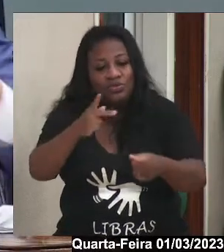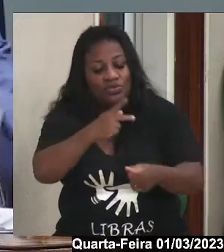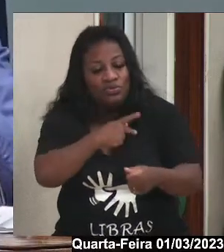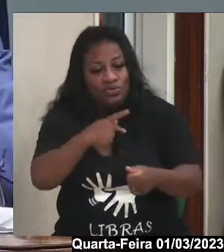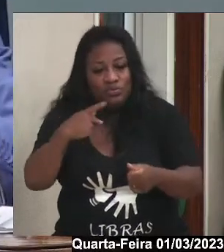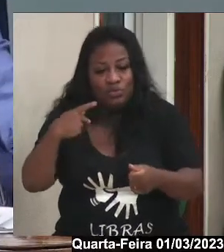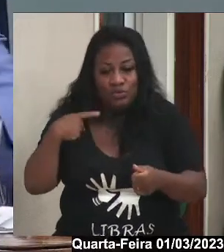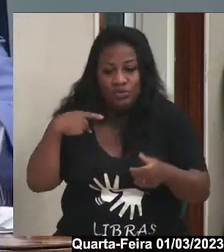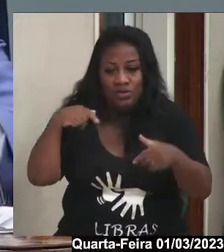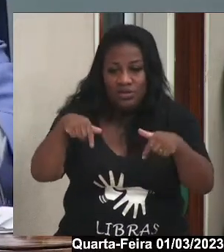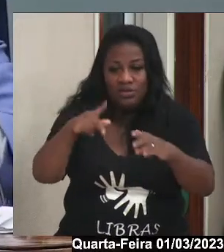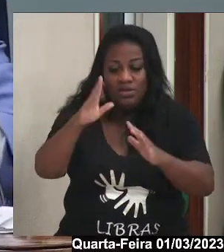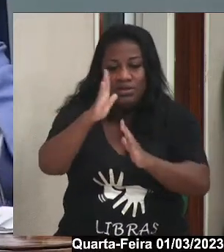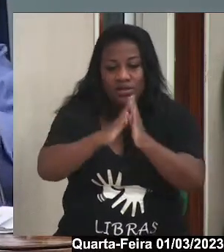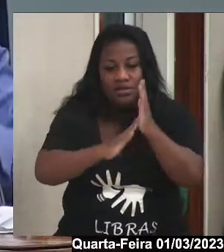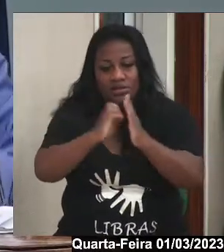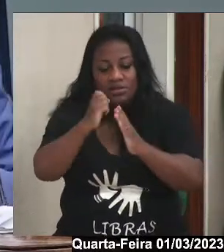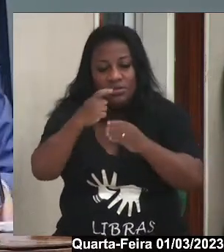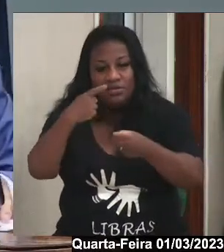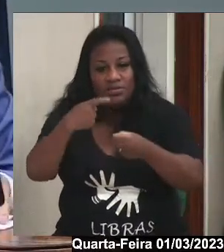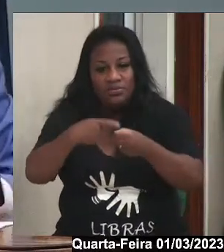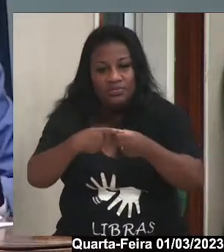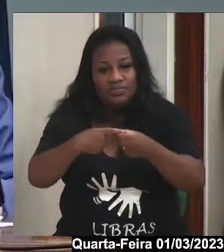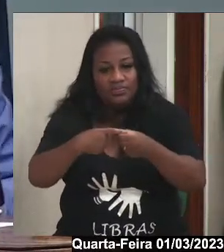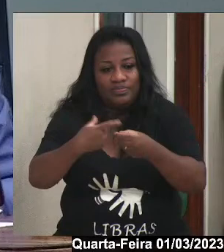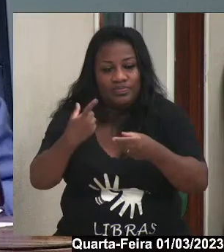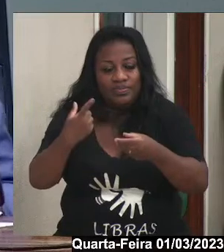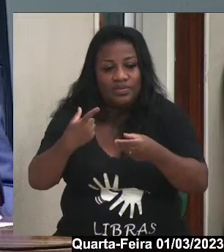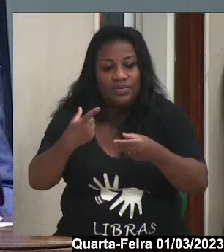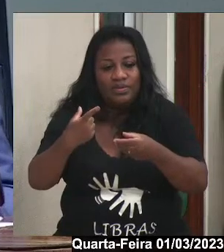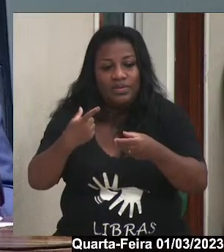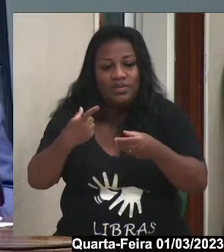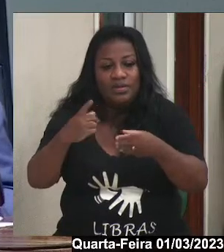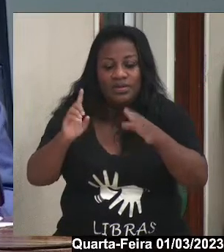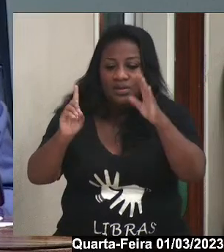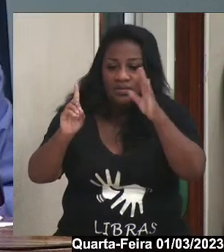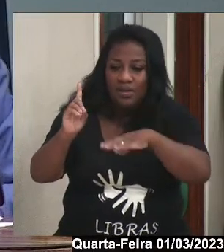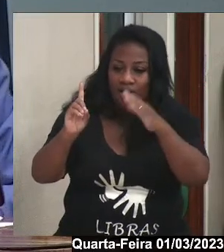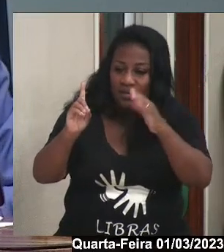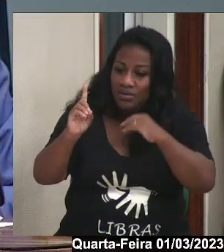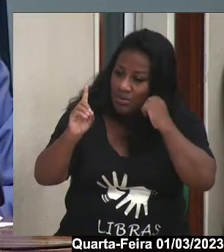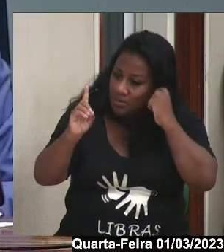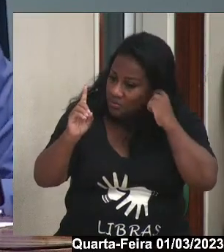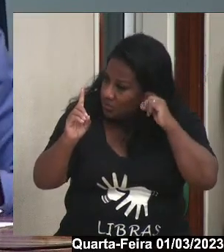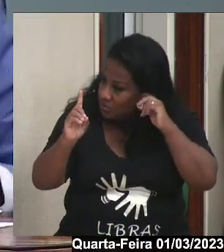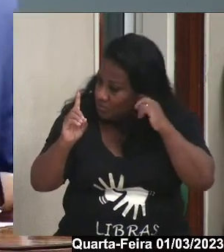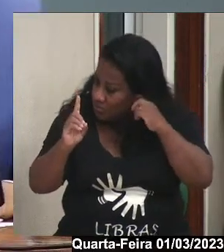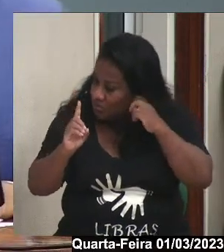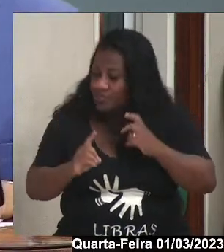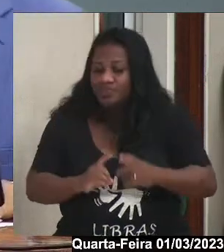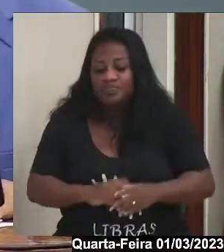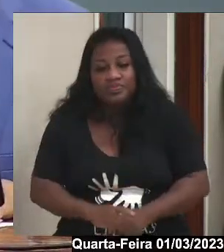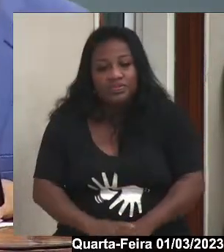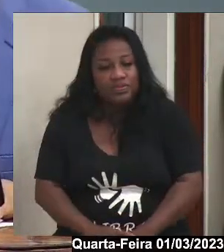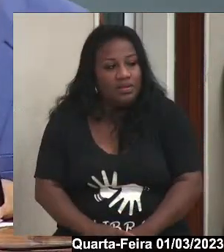cidade. Solicito então ao senhor secretário que faça a leitura do projeto de decreto legislativo número 01/2023.